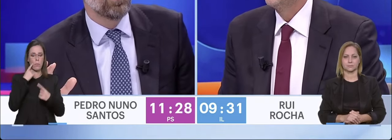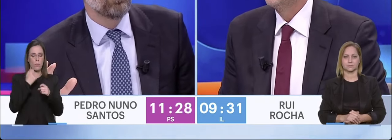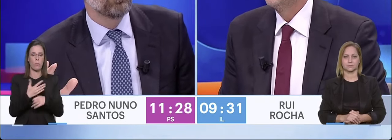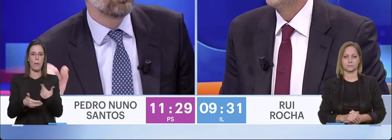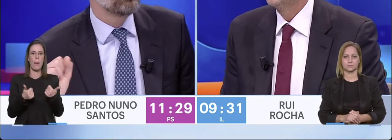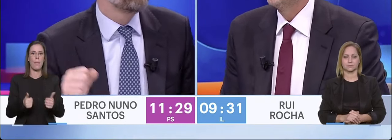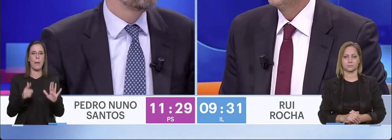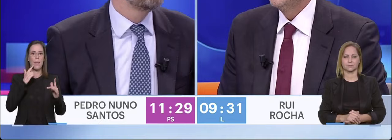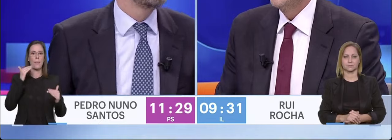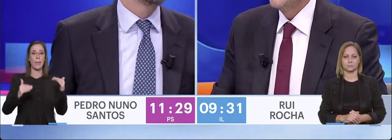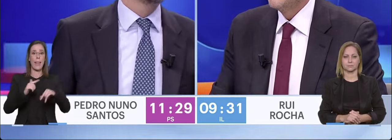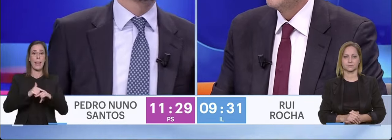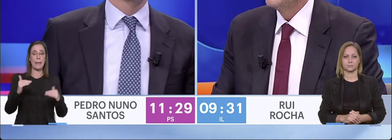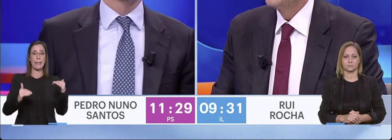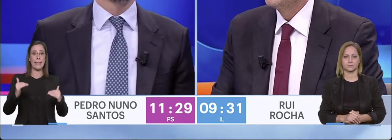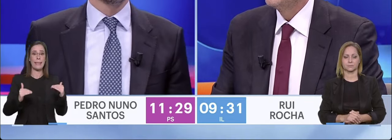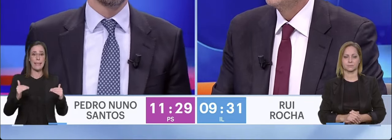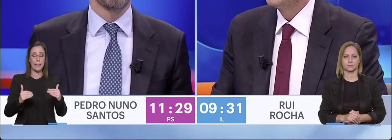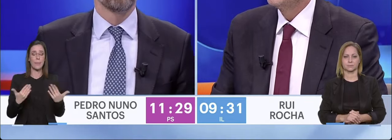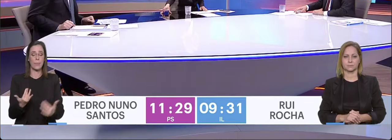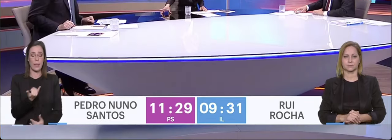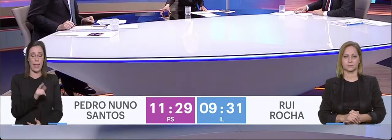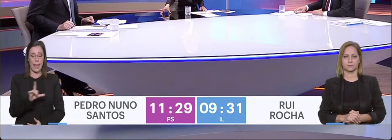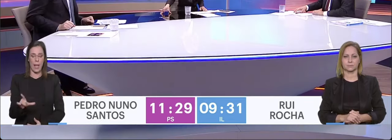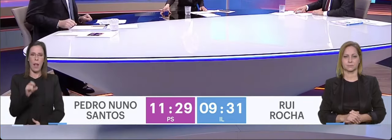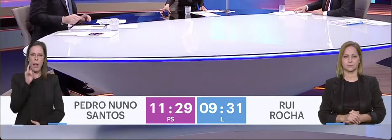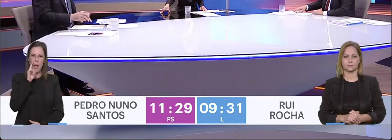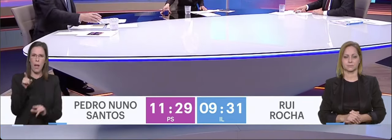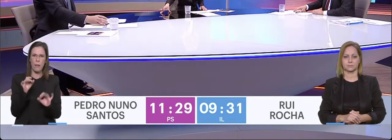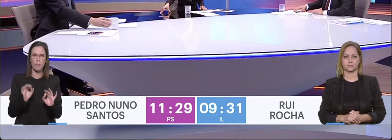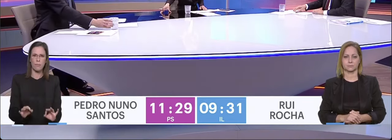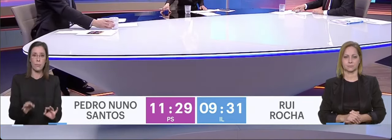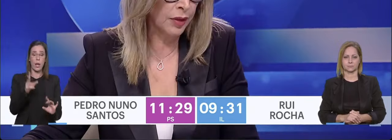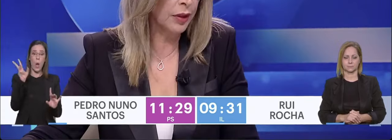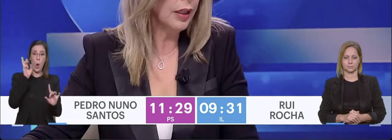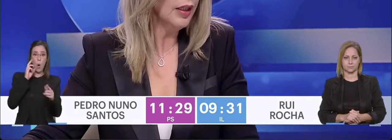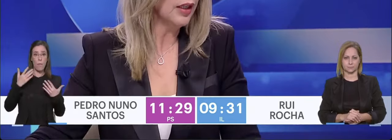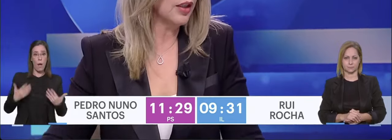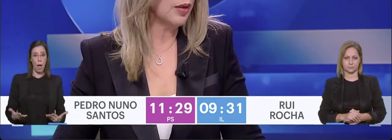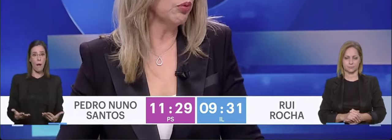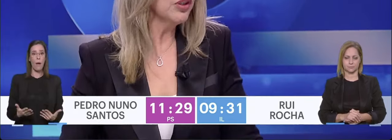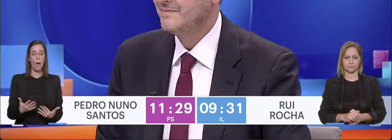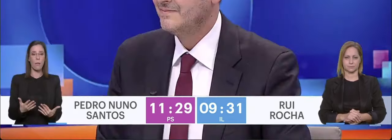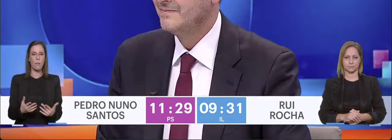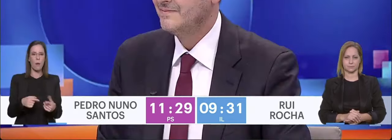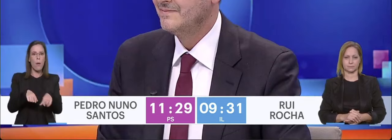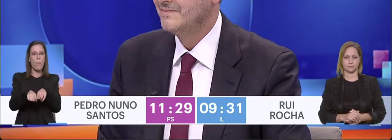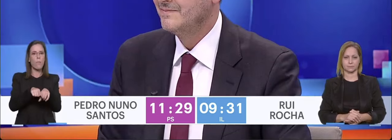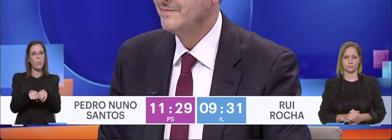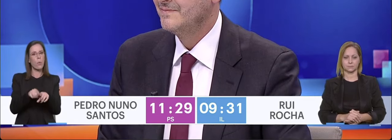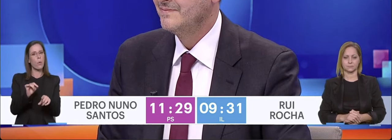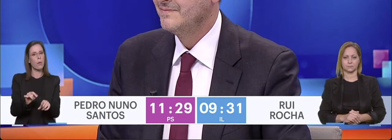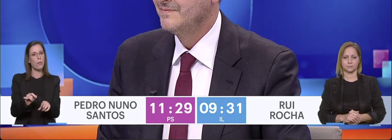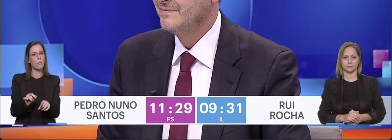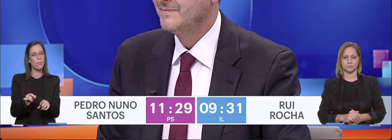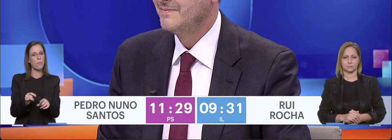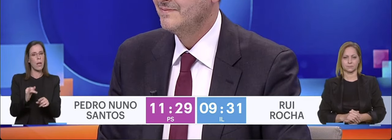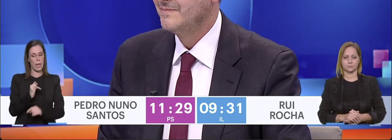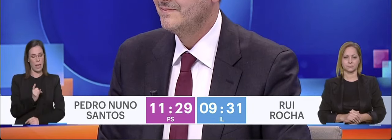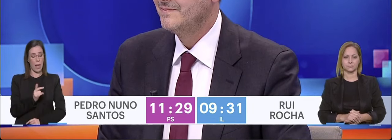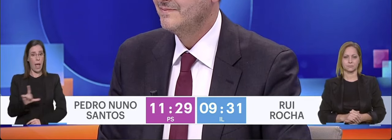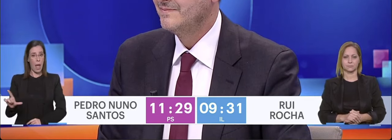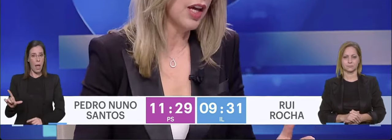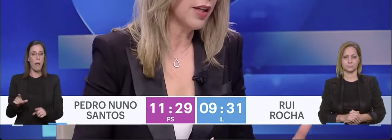a ser bem gerido equilibrar os tempos rui rocha Pode garantir a quem nos está a ouvir de que a política da da iniciativa